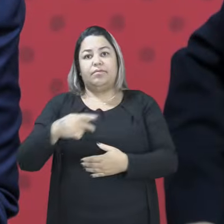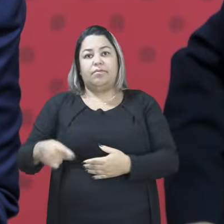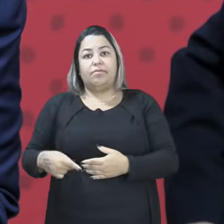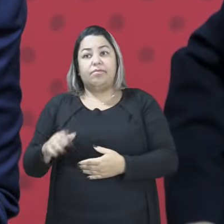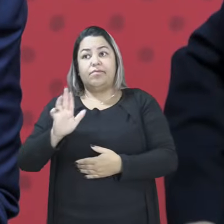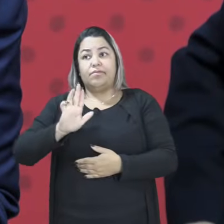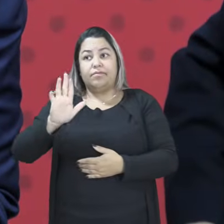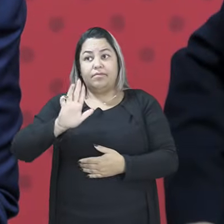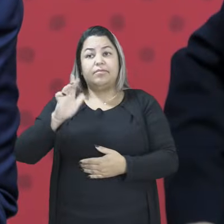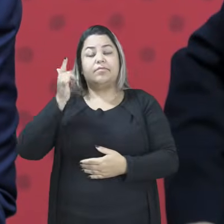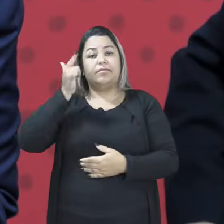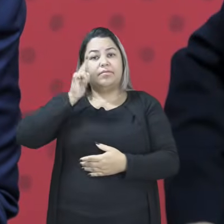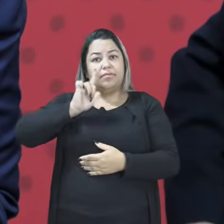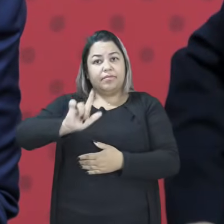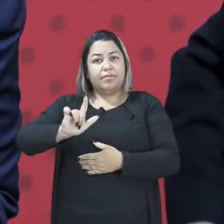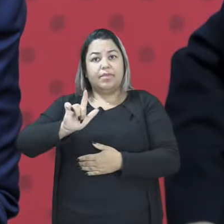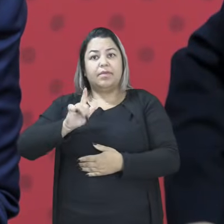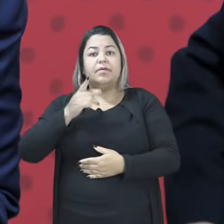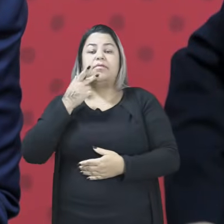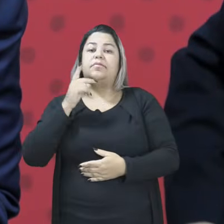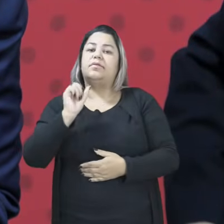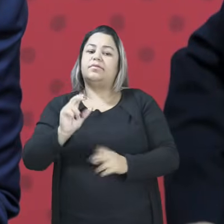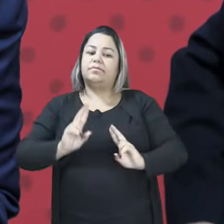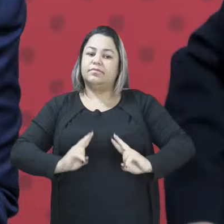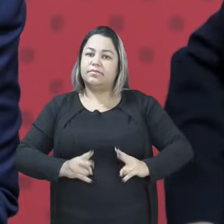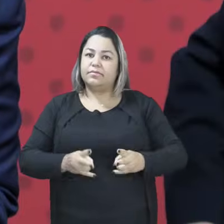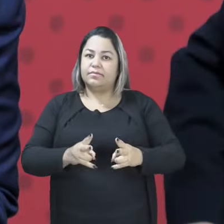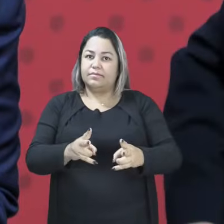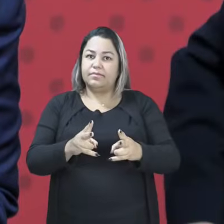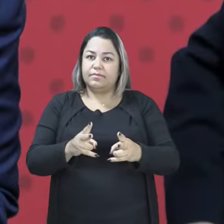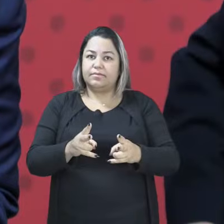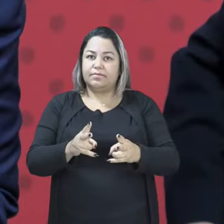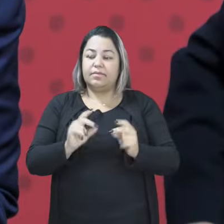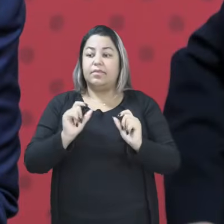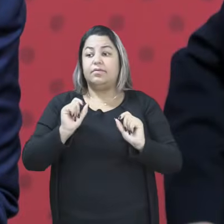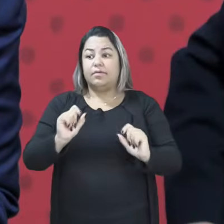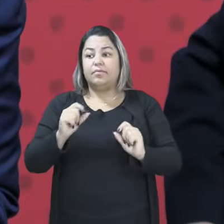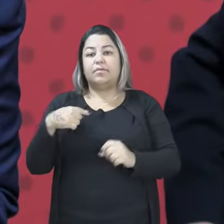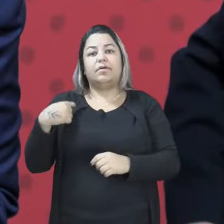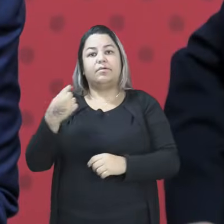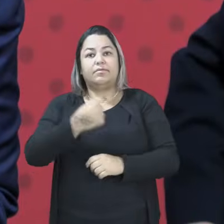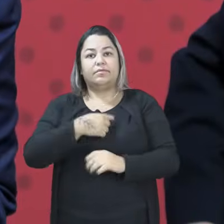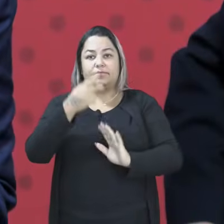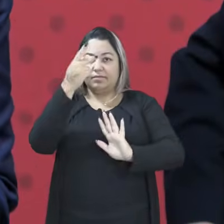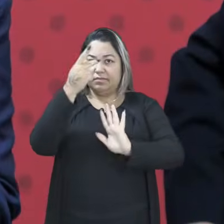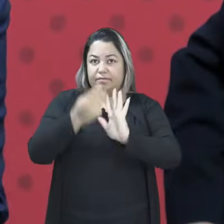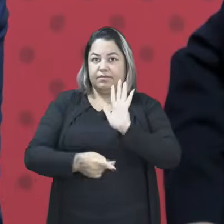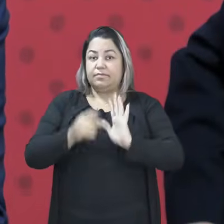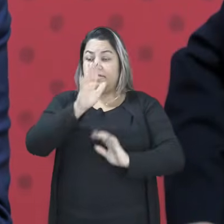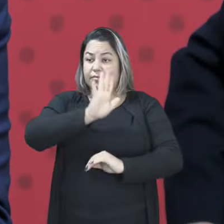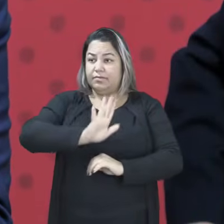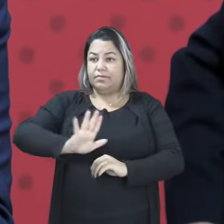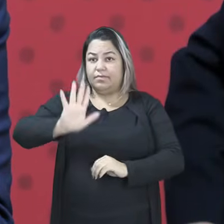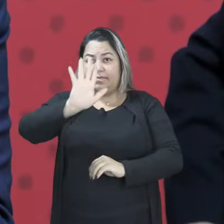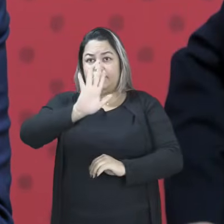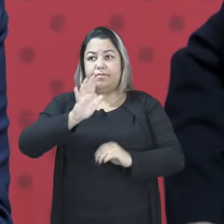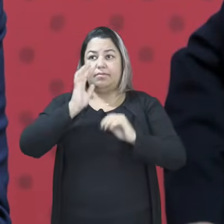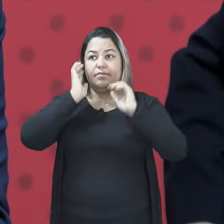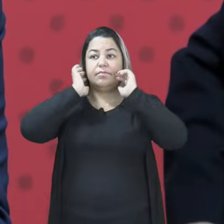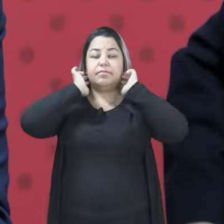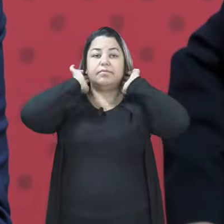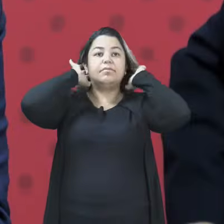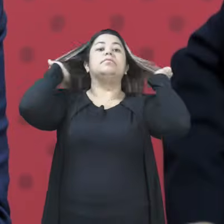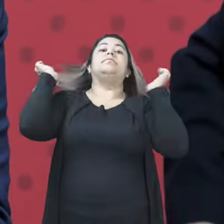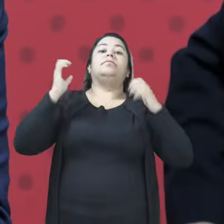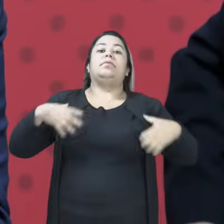presidente Lula para que a gente dê continuidade ao nosso projeto de nação, né? E na